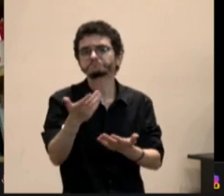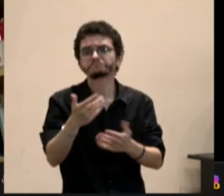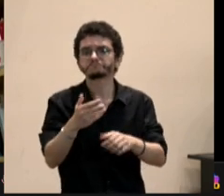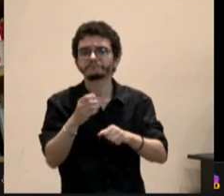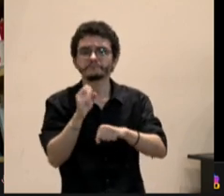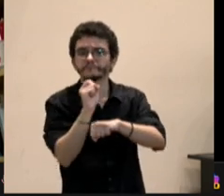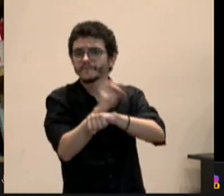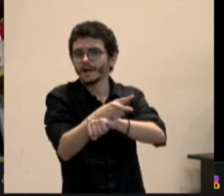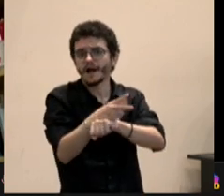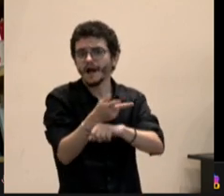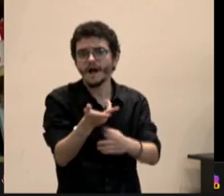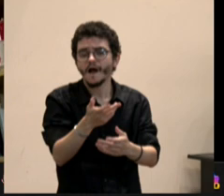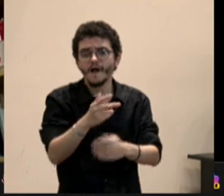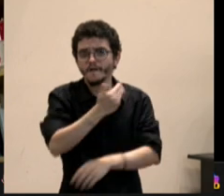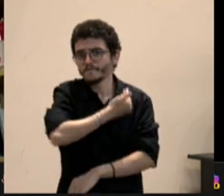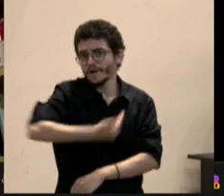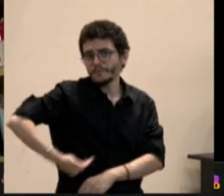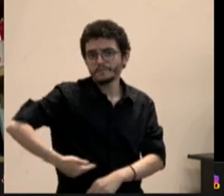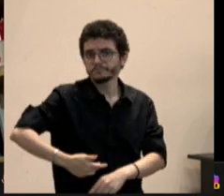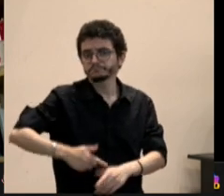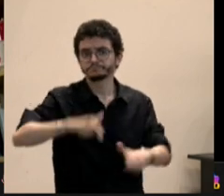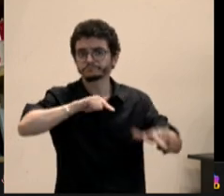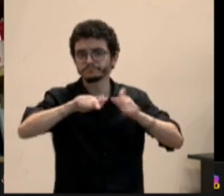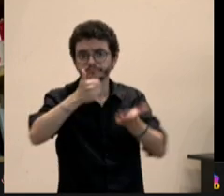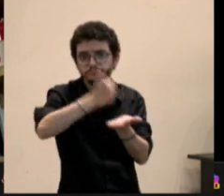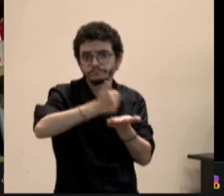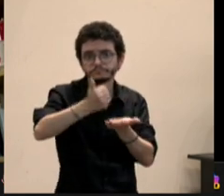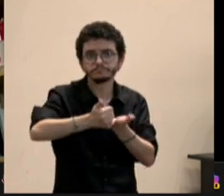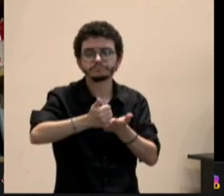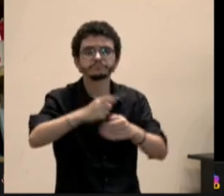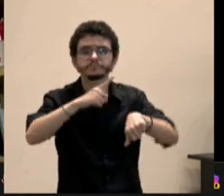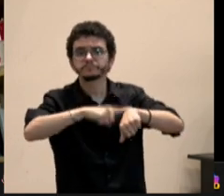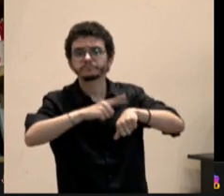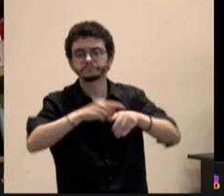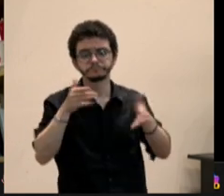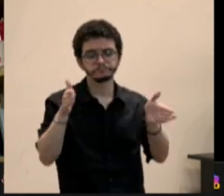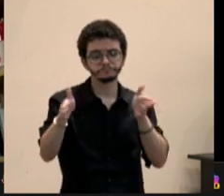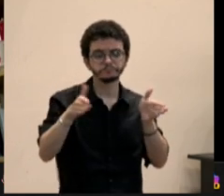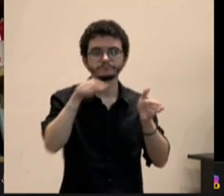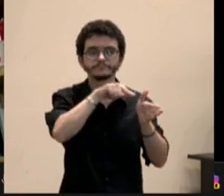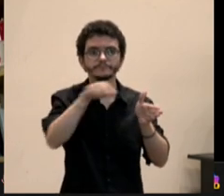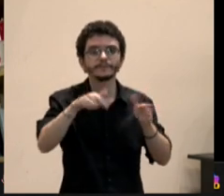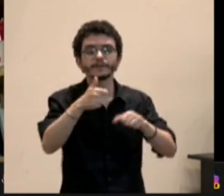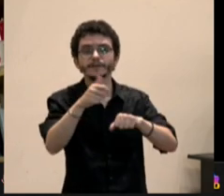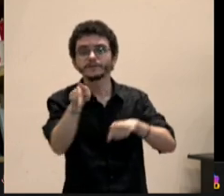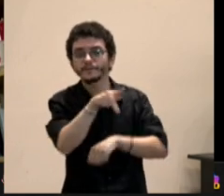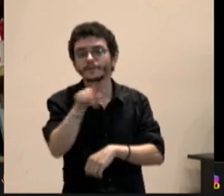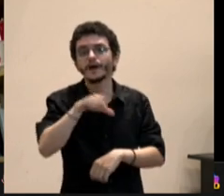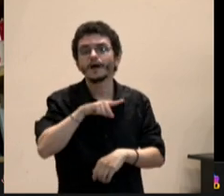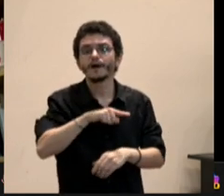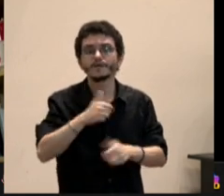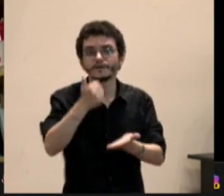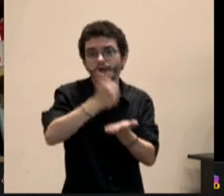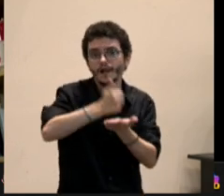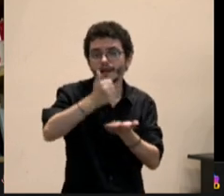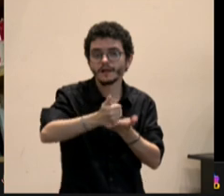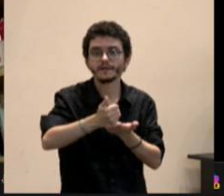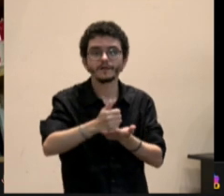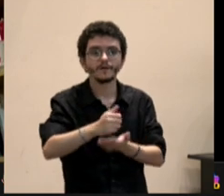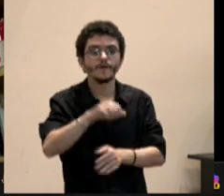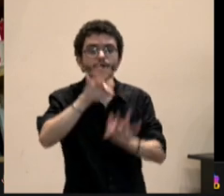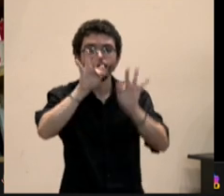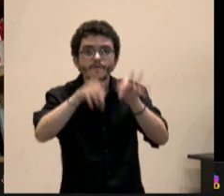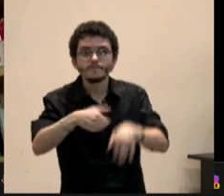tem trabalhado com contratos temporários em que esses professores têm os seus contratos de final de setembro